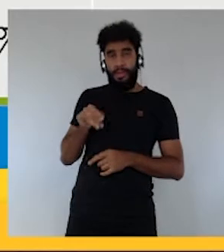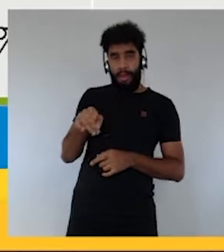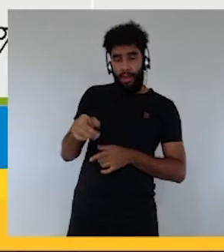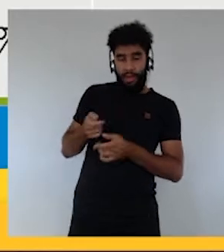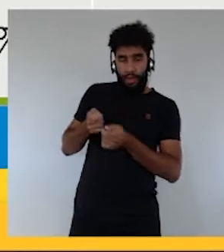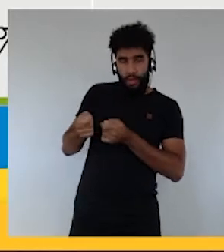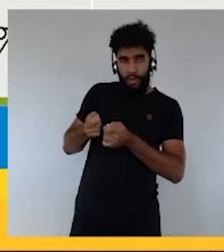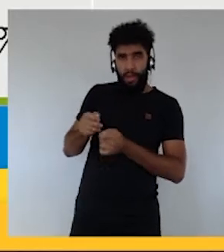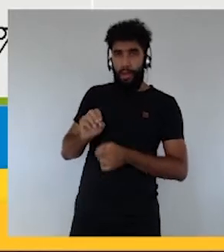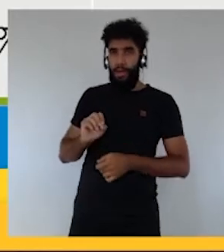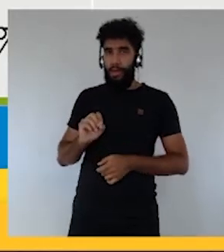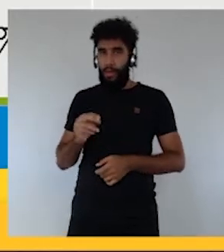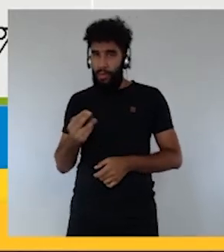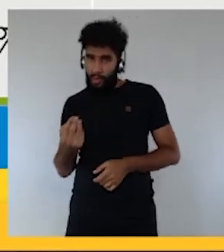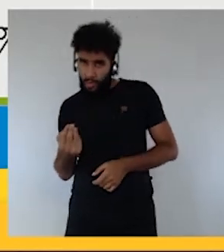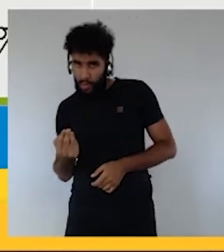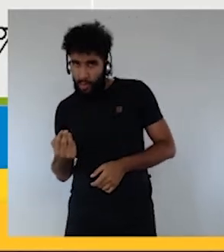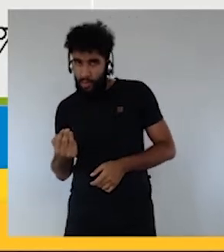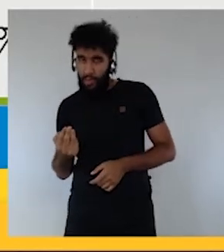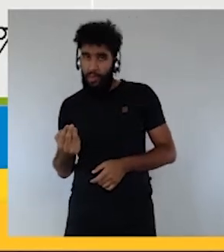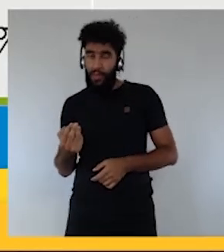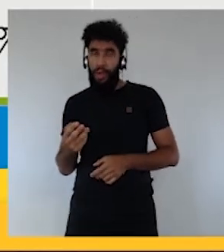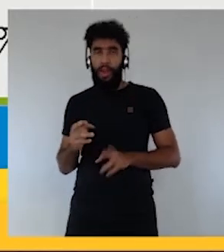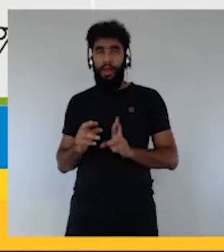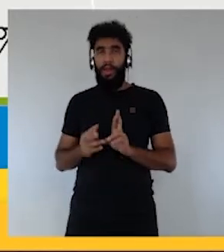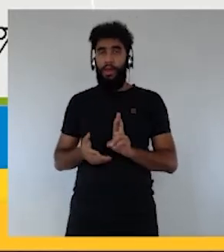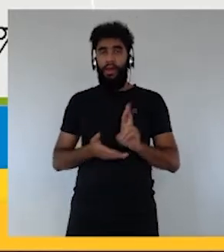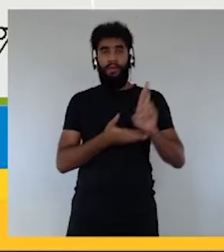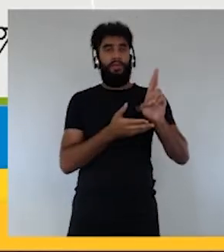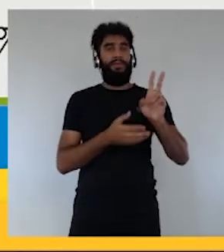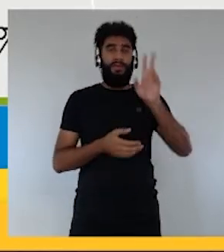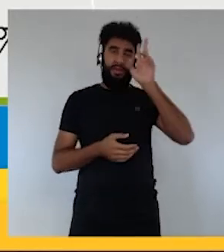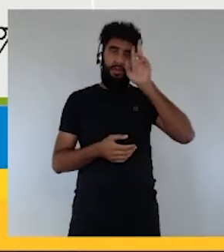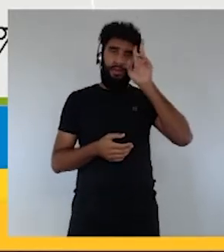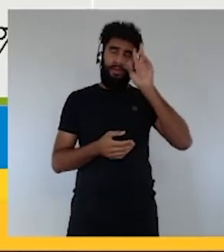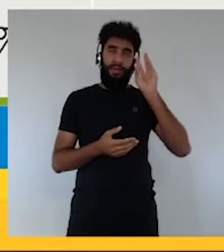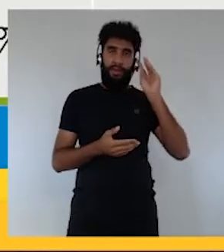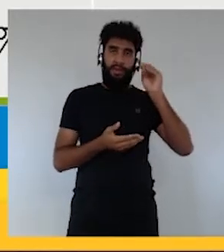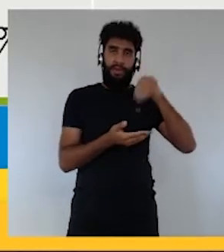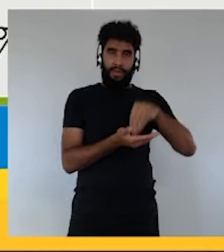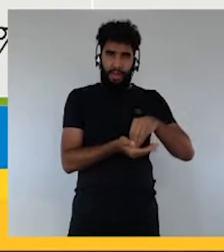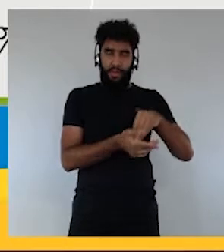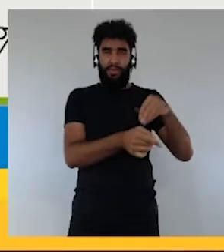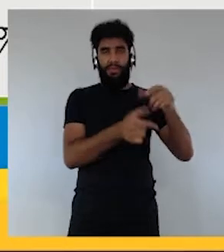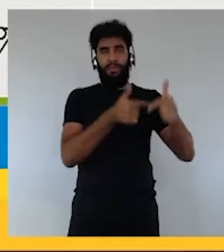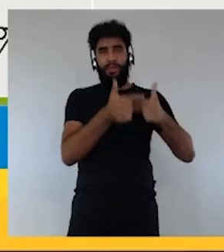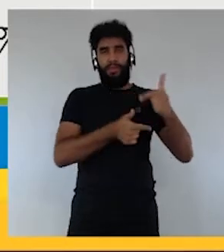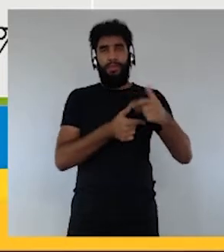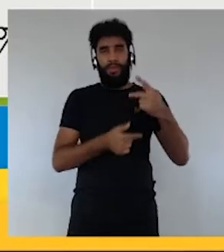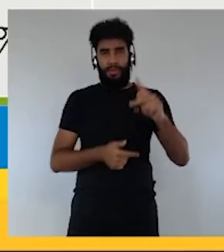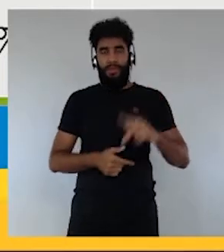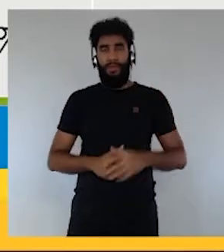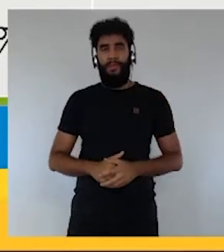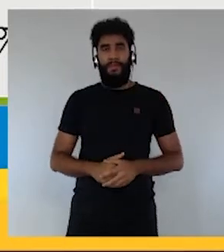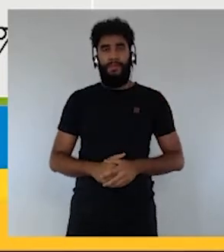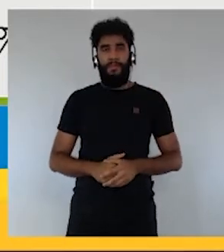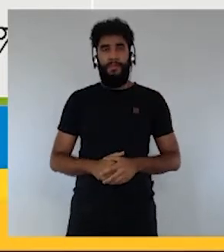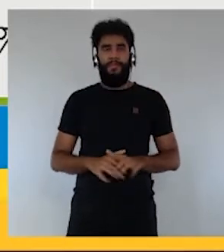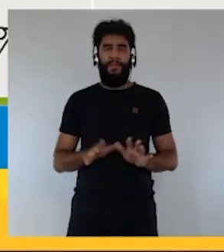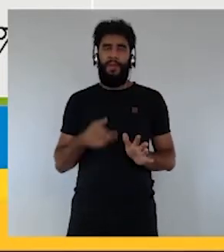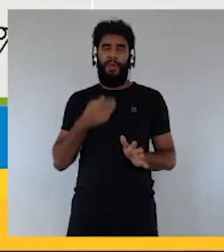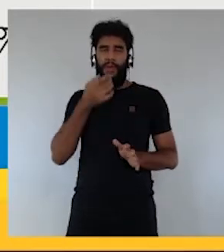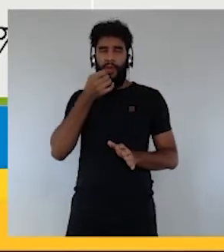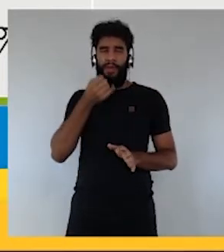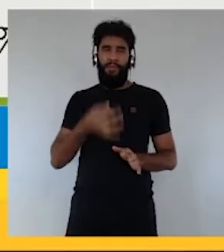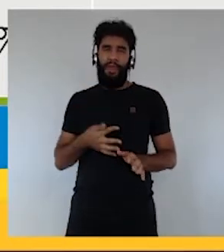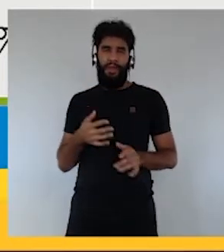ou sempre ou ocasionalmente, referenciadas dentro do seu procedimento arbitral. Pois bem, mas nós não estamos aqui para falar do